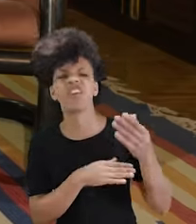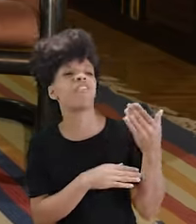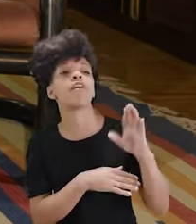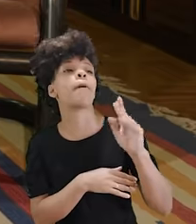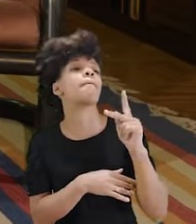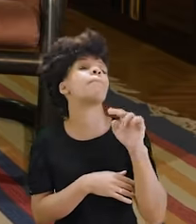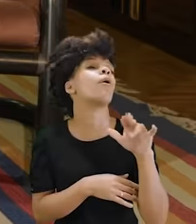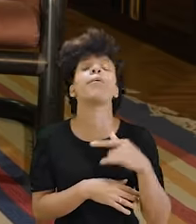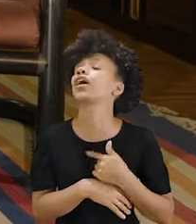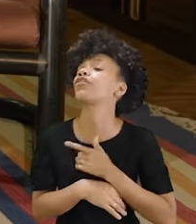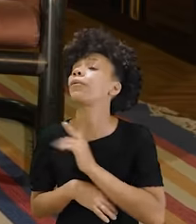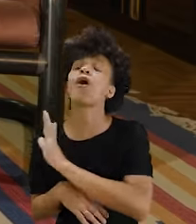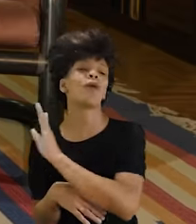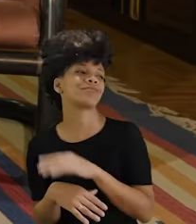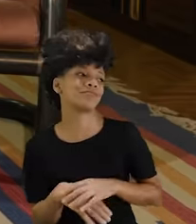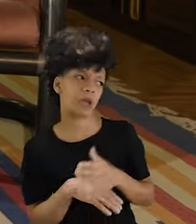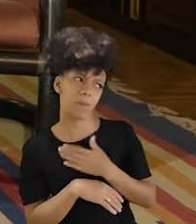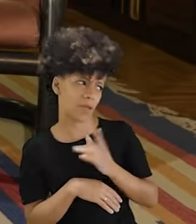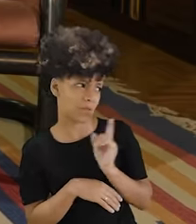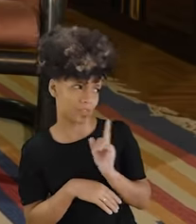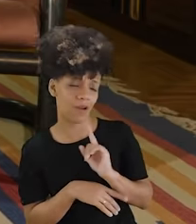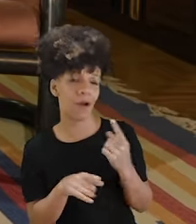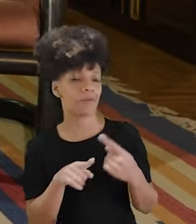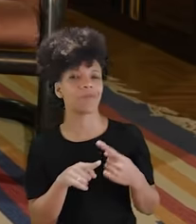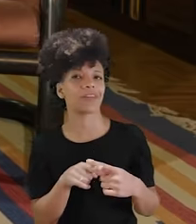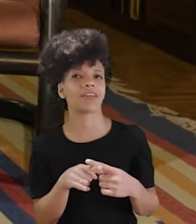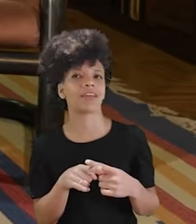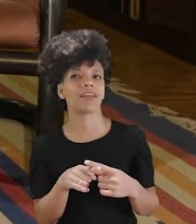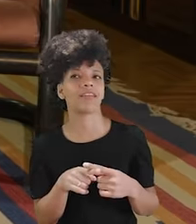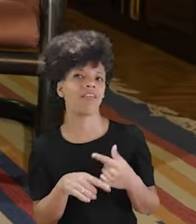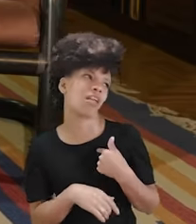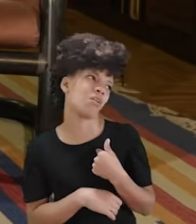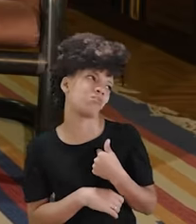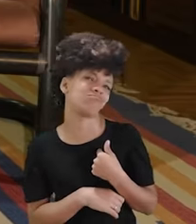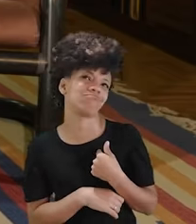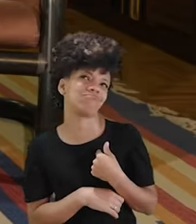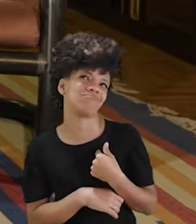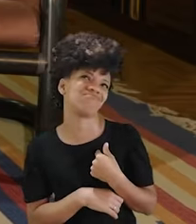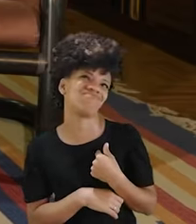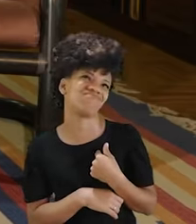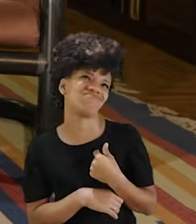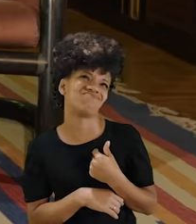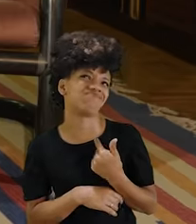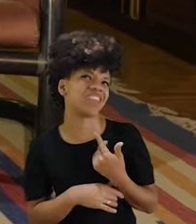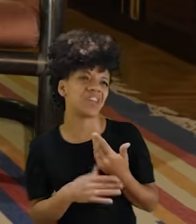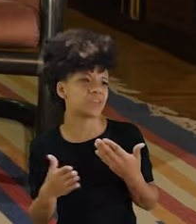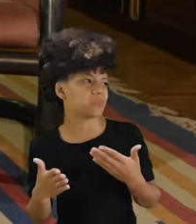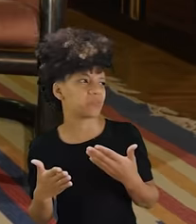preocupa que eu vou Vai para a roupa que eu vou para para o seu Olha comigo não porque eu não não